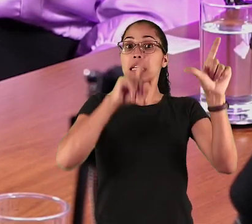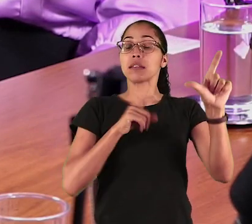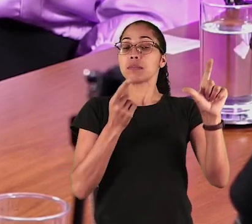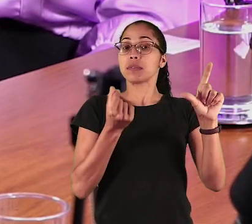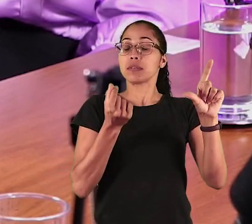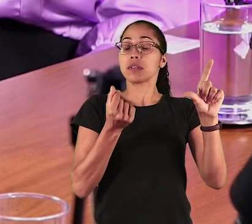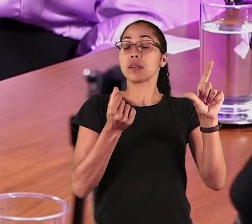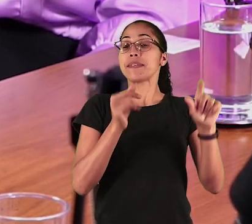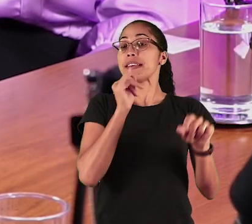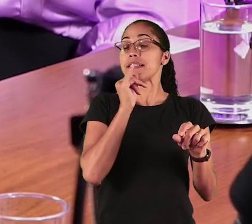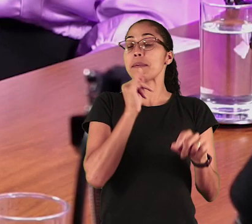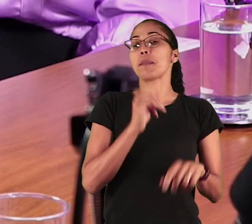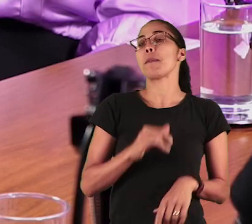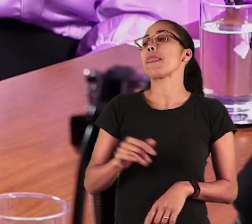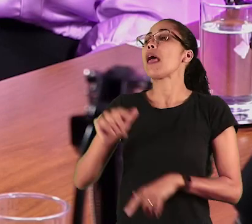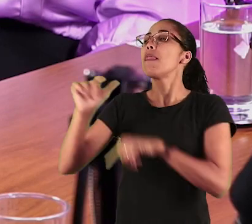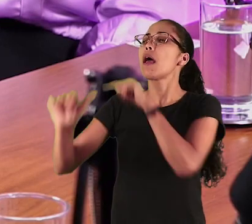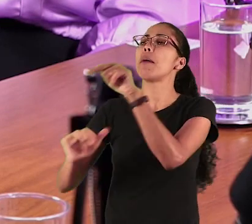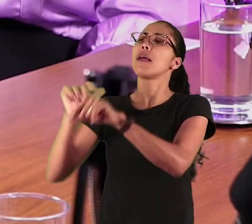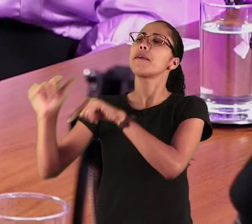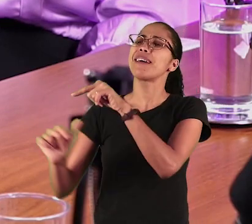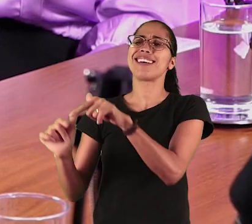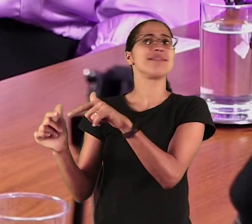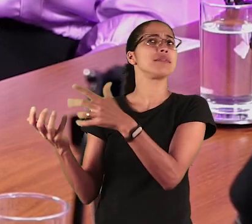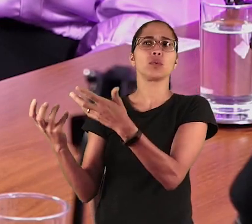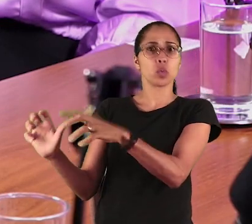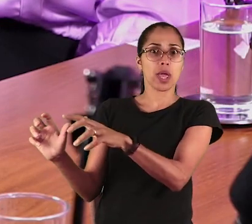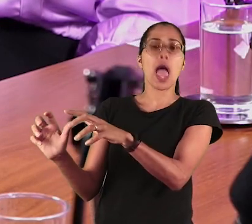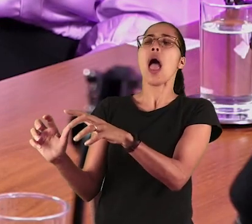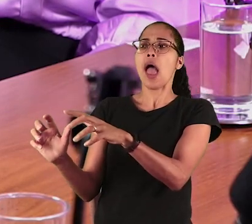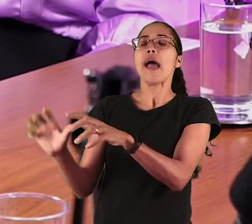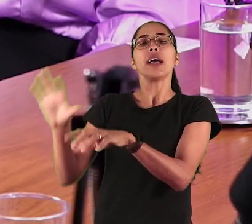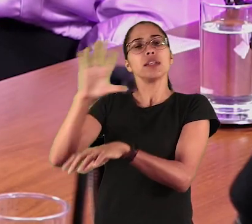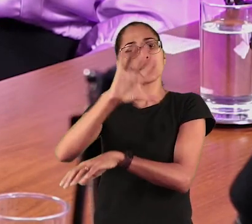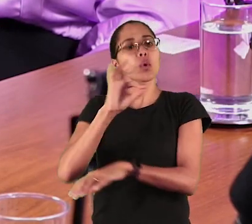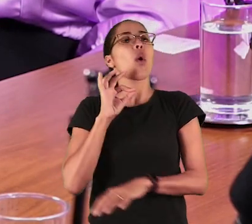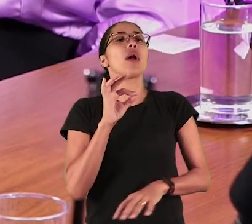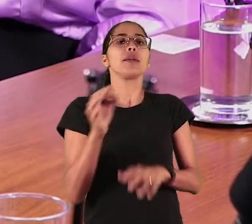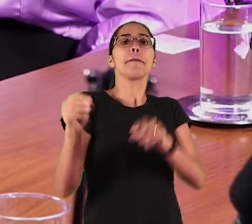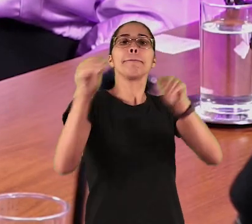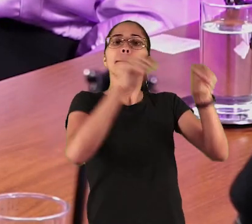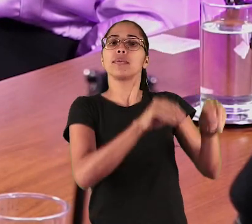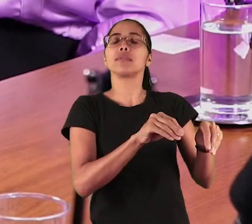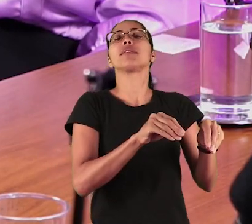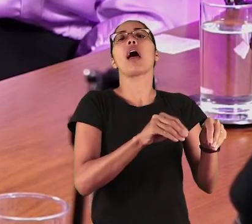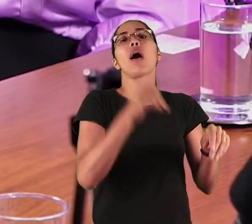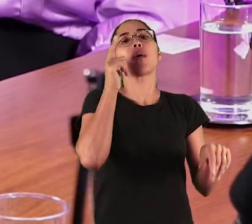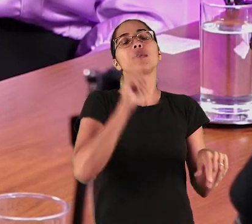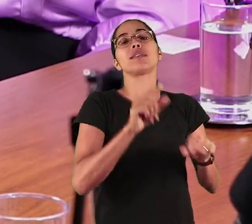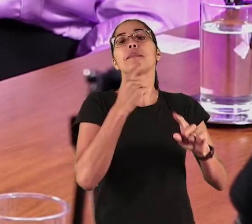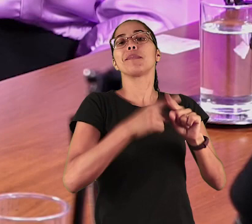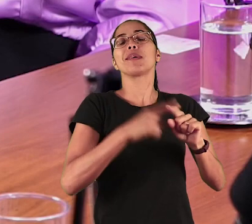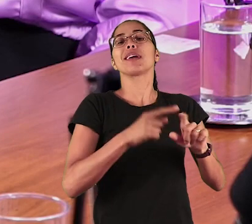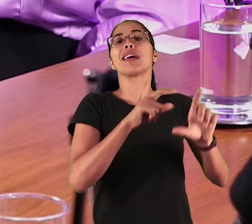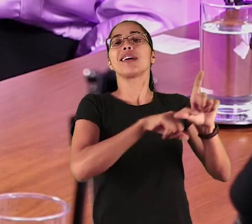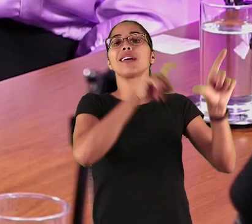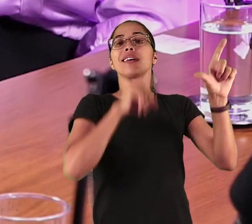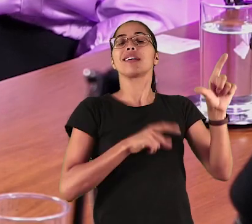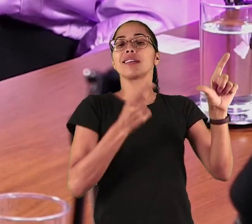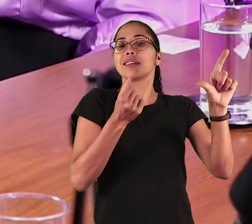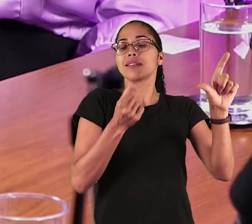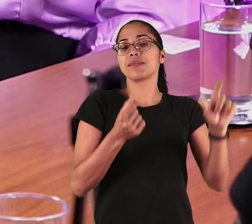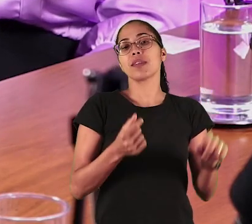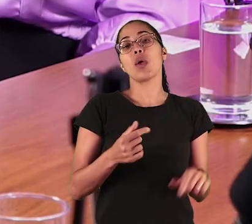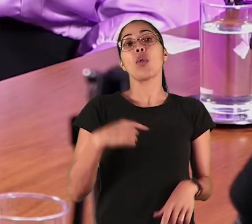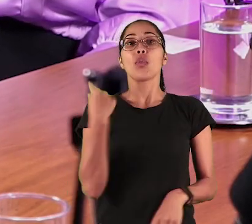em algum momento que aquilo não funcionar mais para você você tenha a possibilidade de escolher a gente precisa